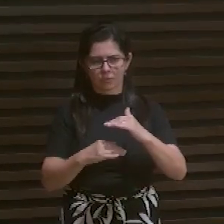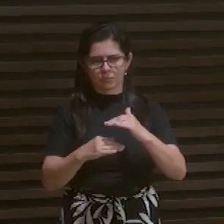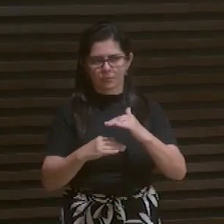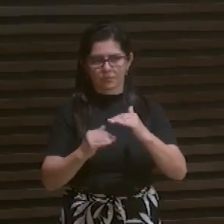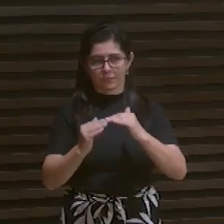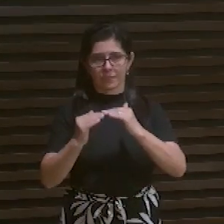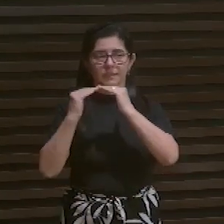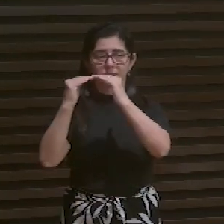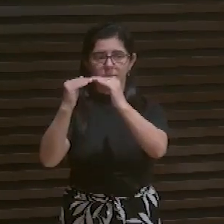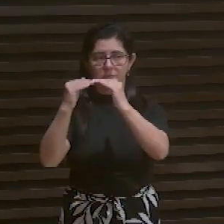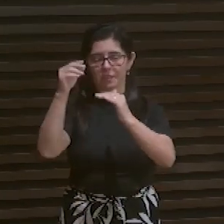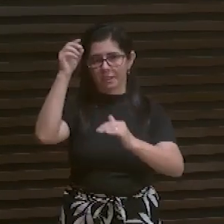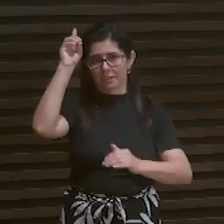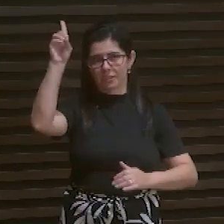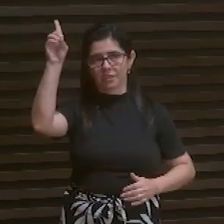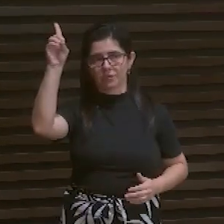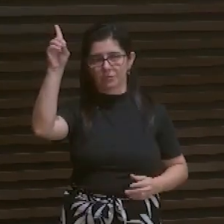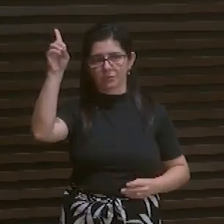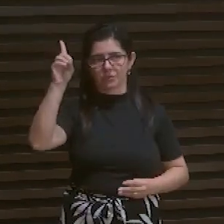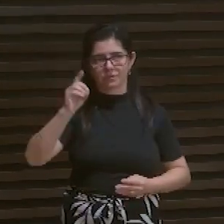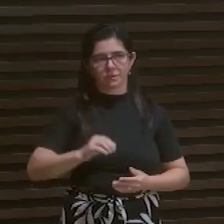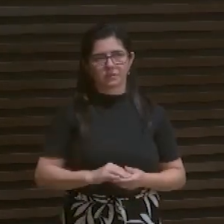da soberania de Deus, então o Senhor não é soberano.